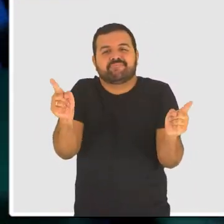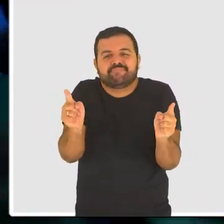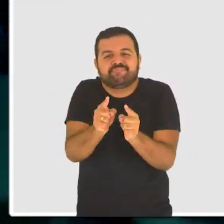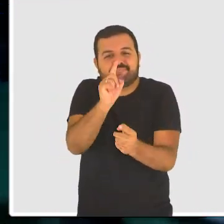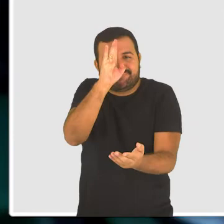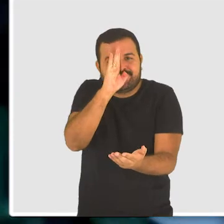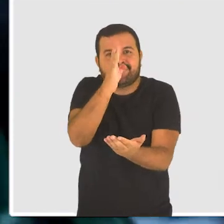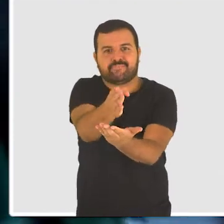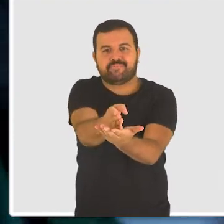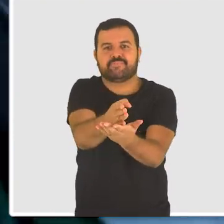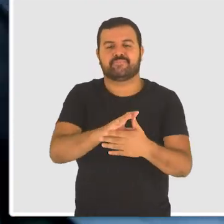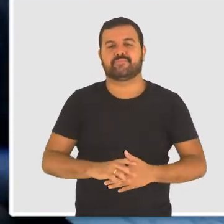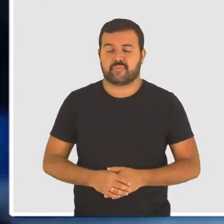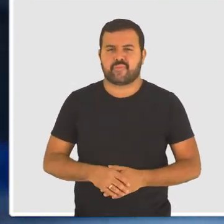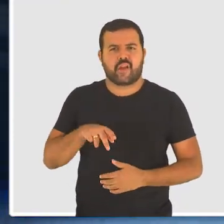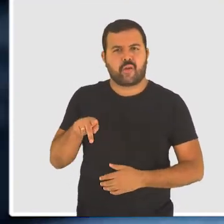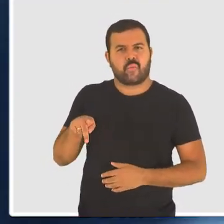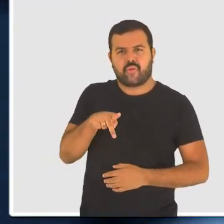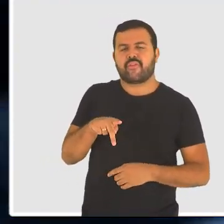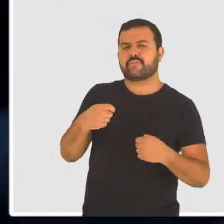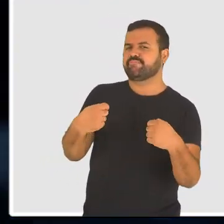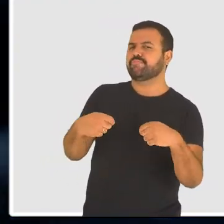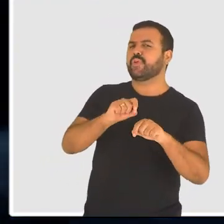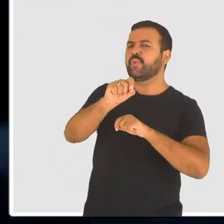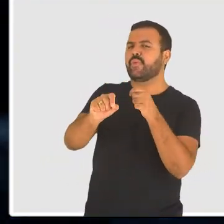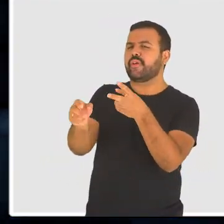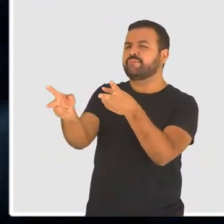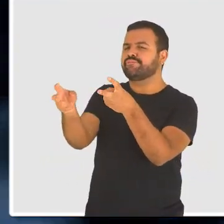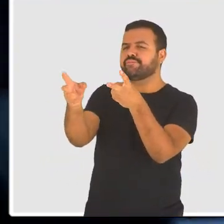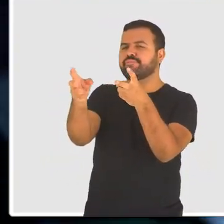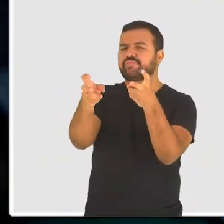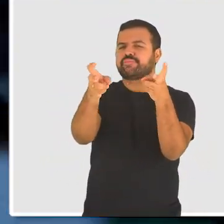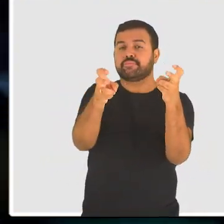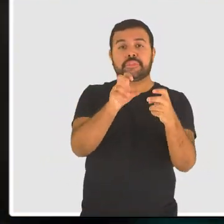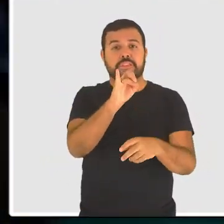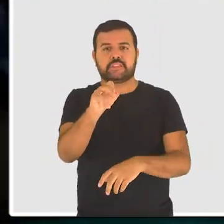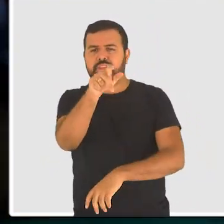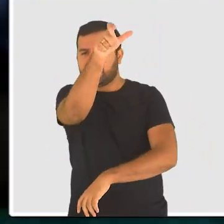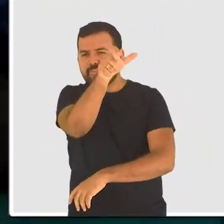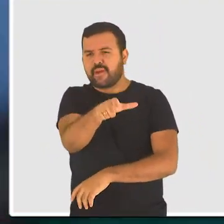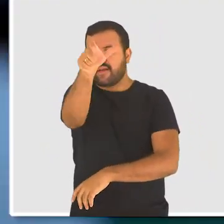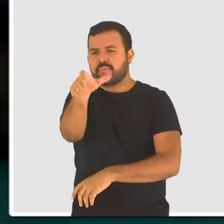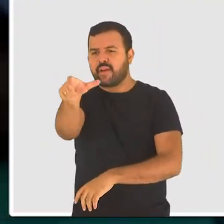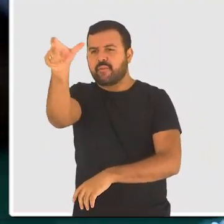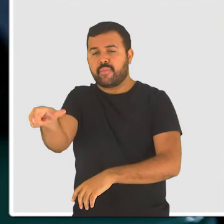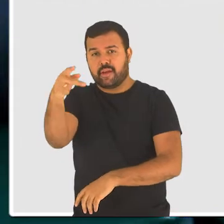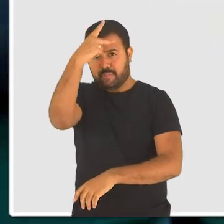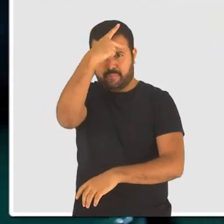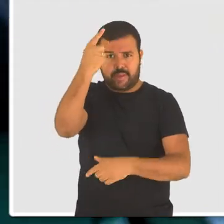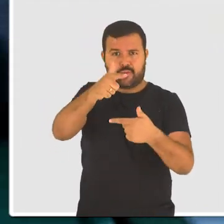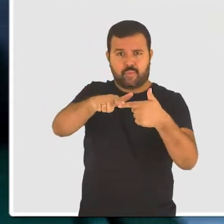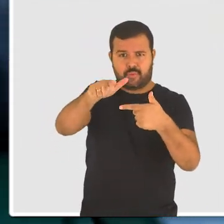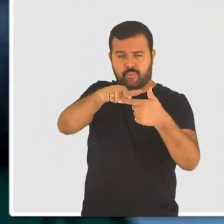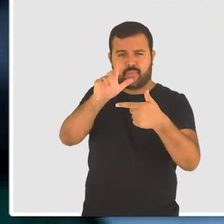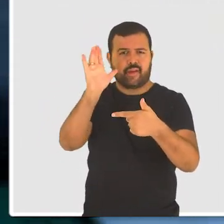planejamento quanto na parte de execução. Verificar se o